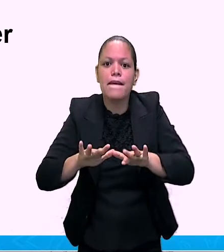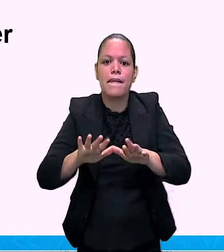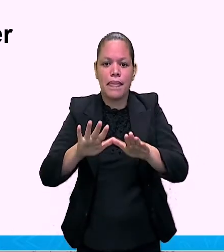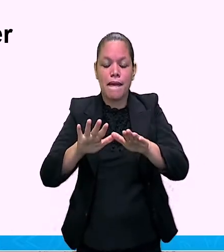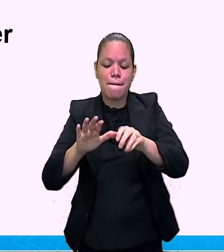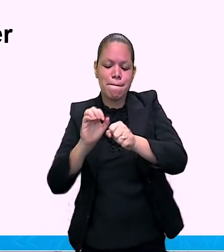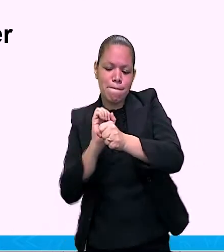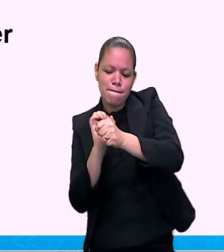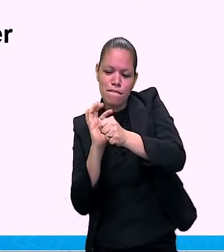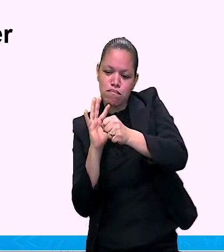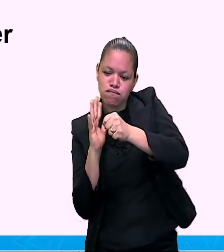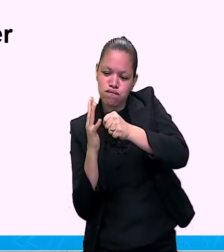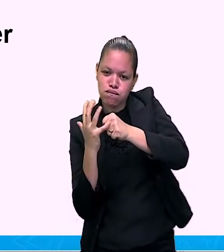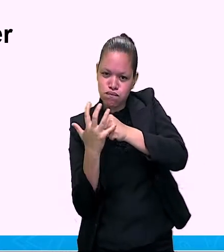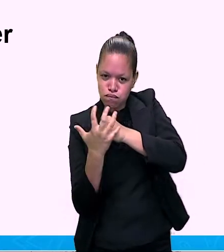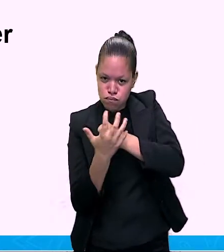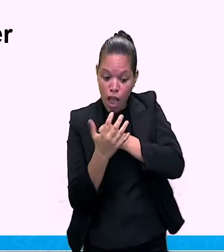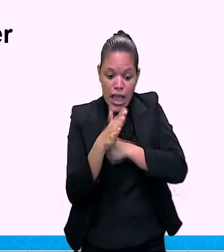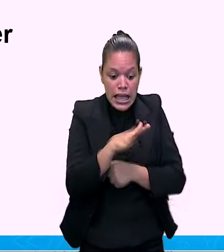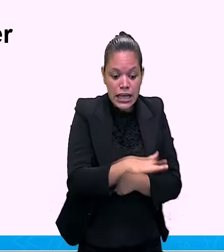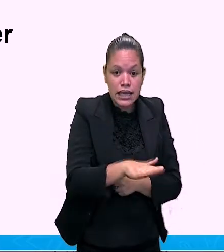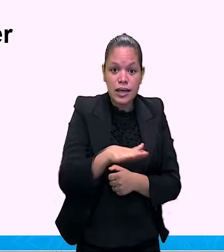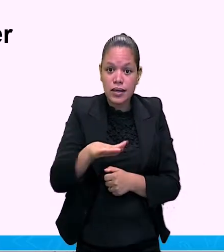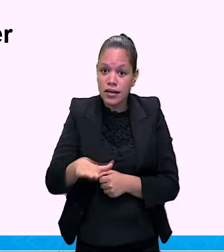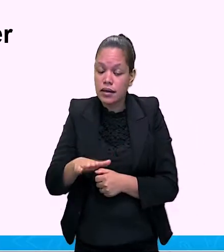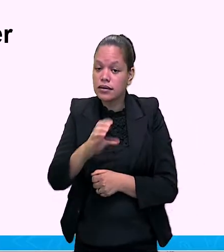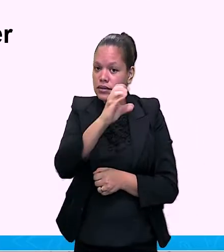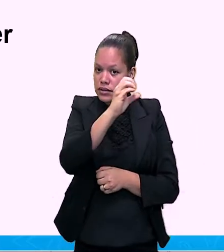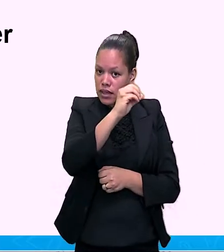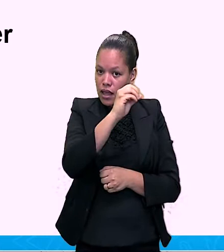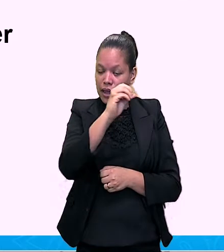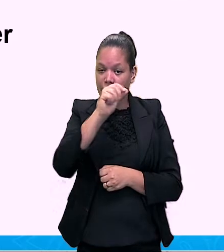de 0 a 14